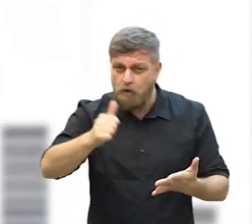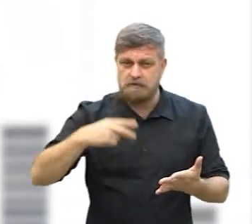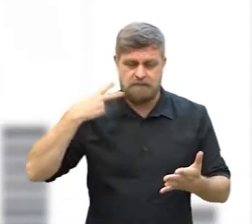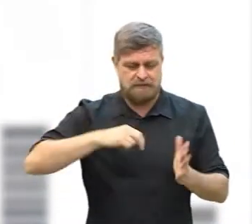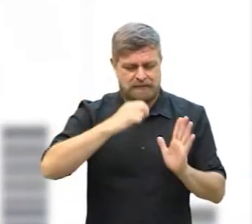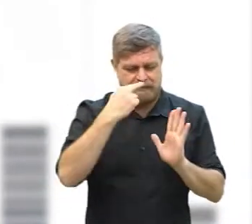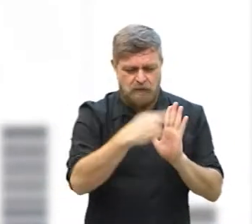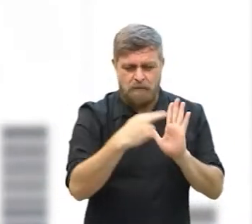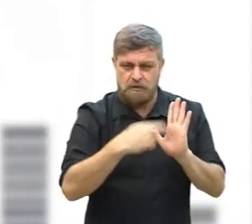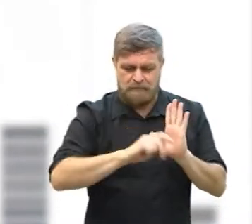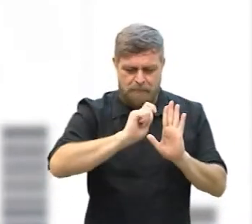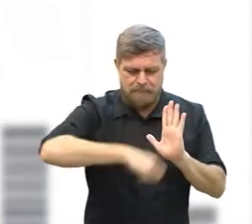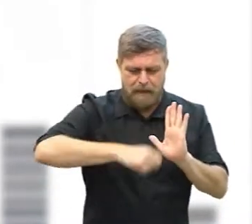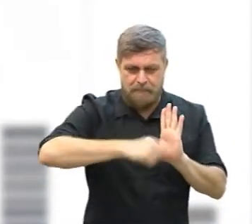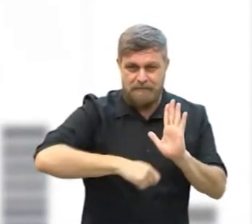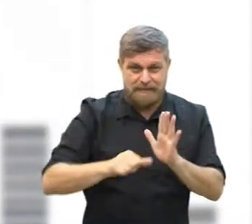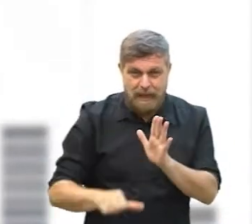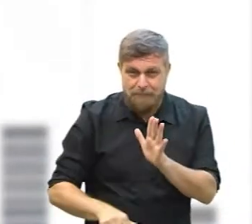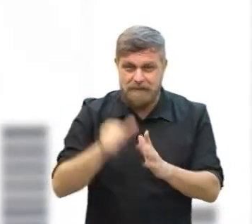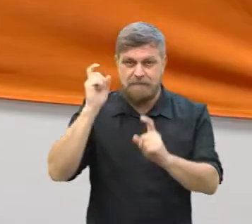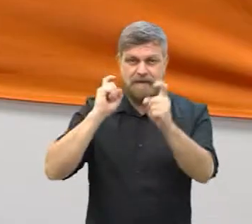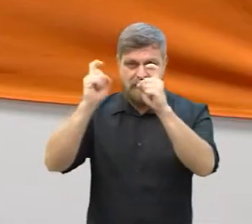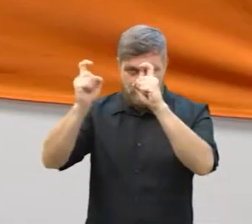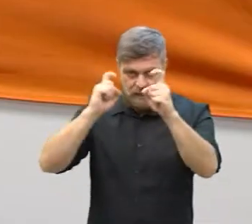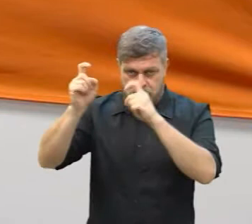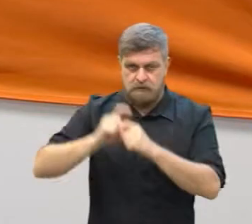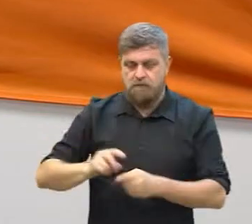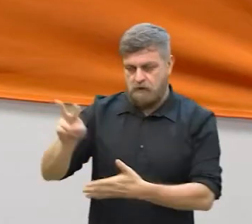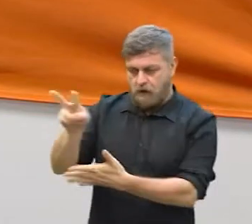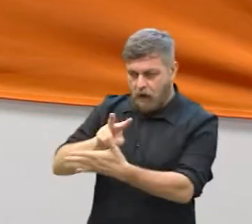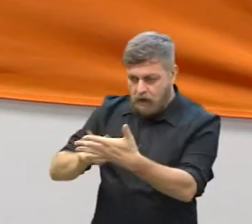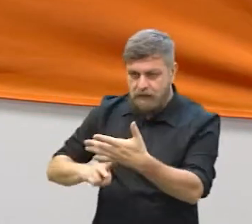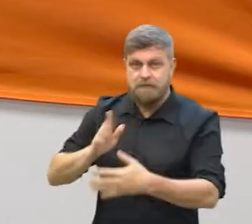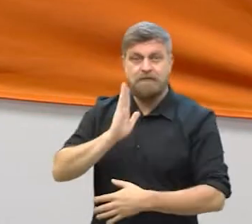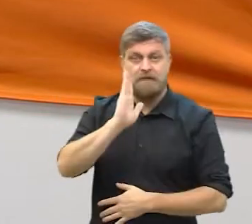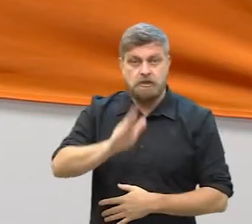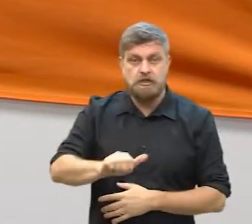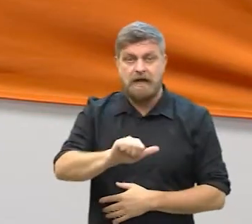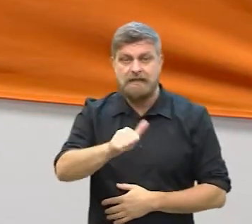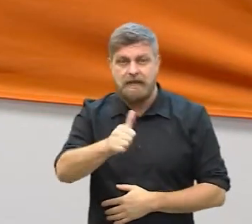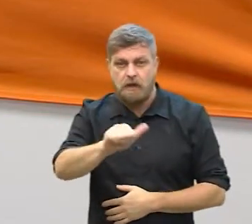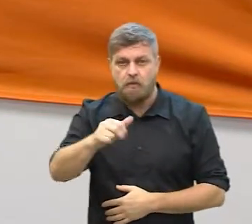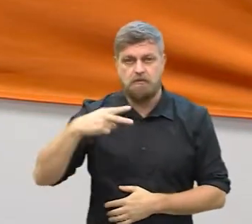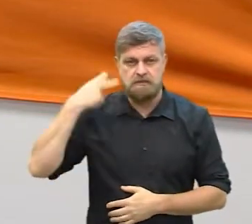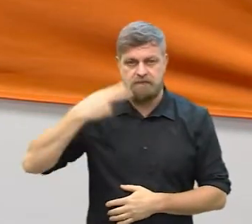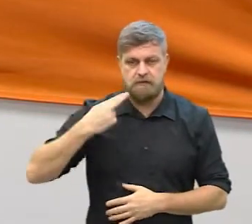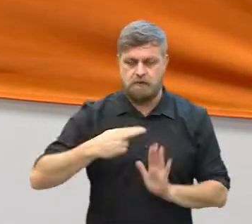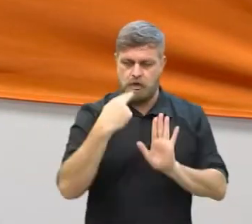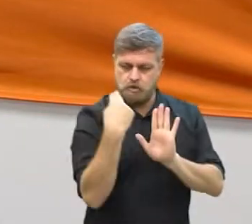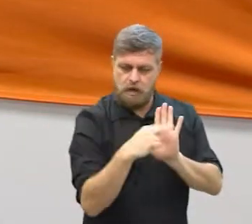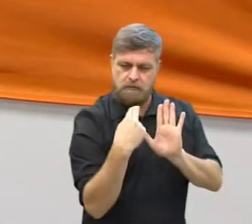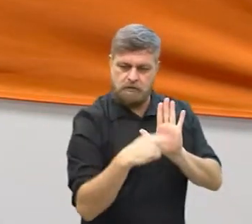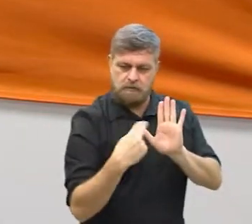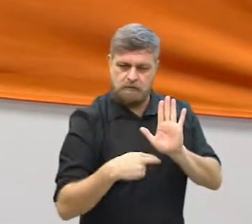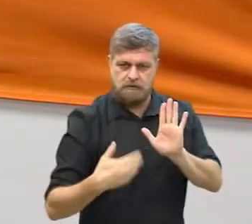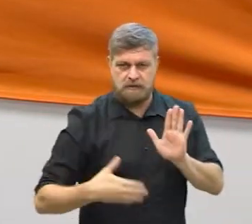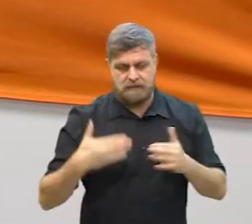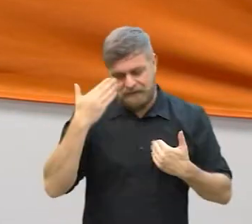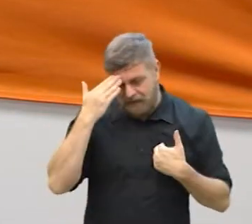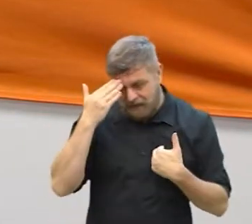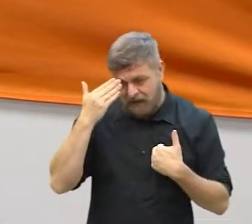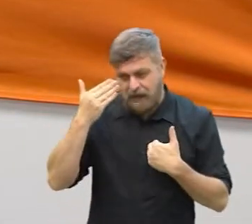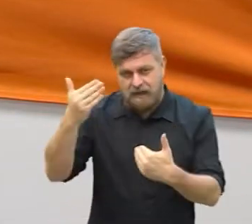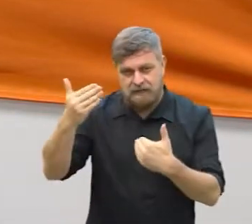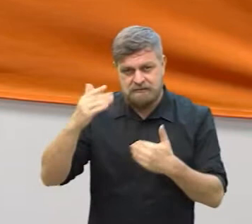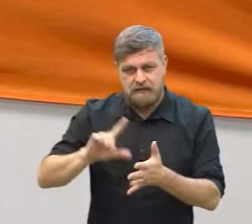ser lido na primeira reunião plenária do ano. Já conseguimos as 11 assinaturas, eu quero agradecer a todos os vereadores que colaboraram,